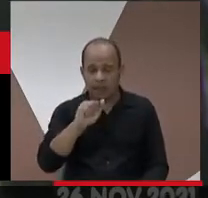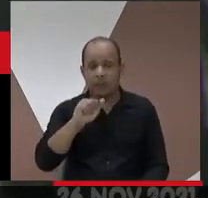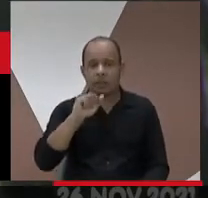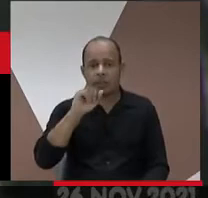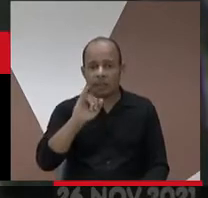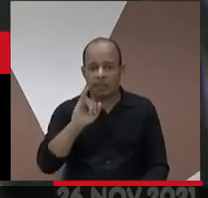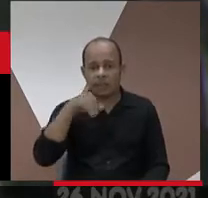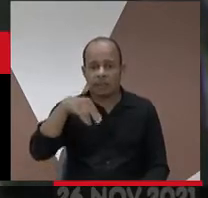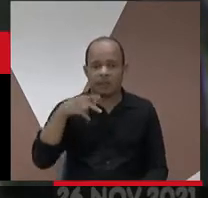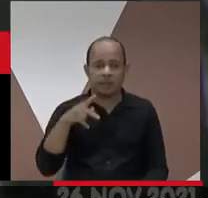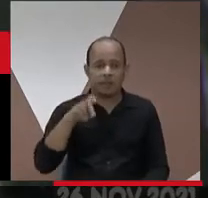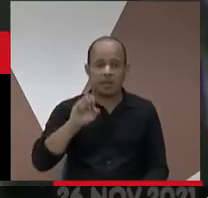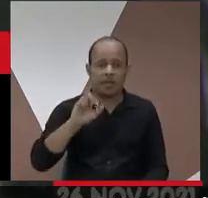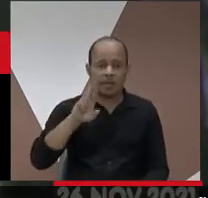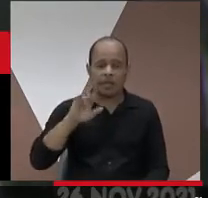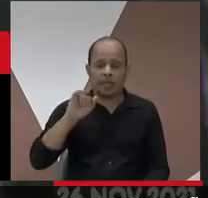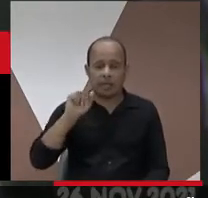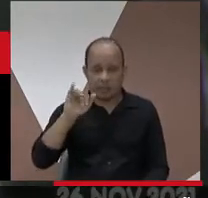temos muitos